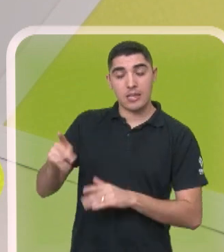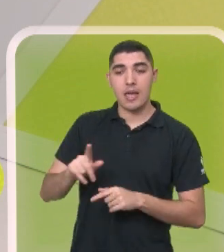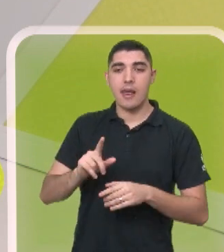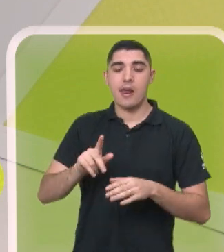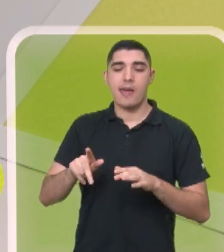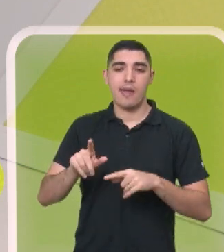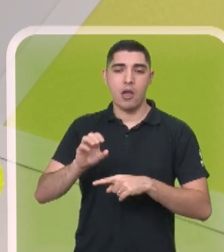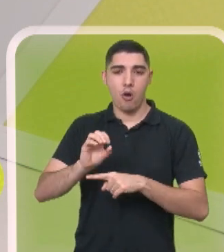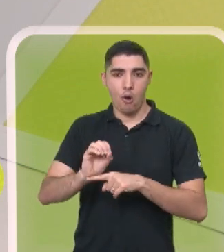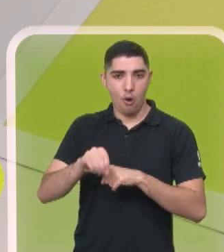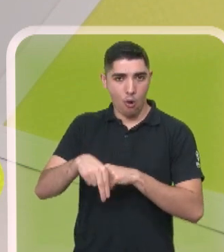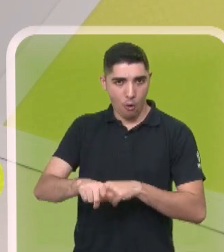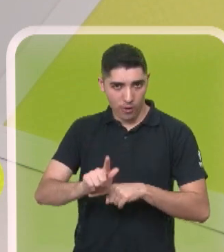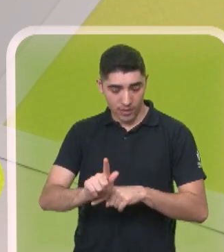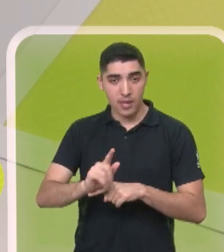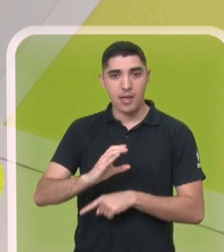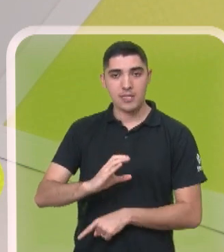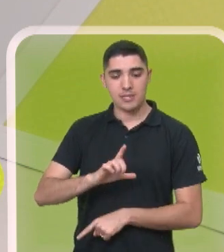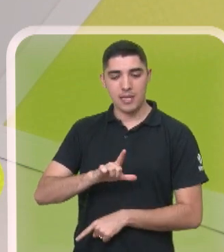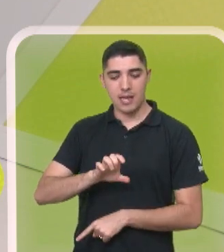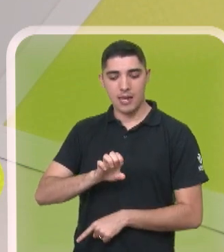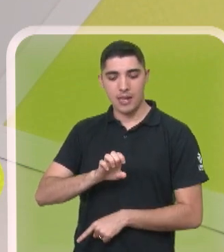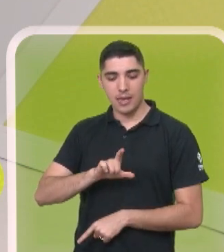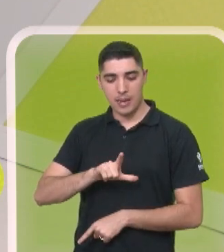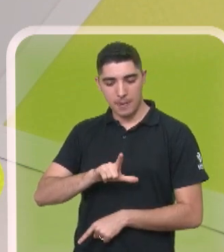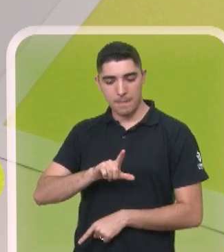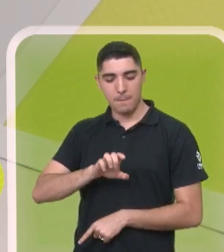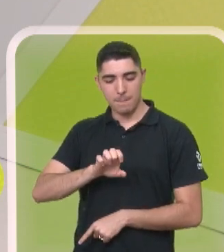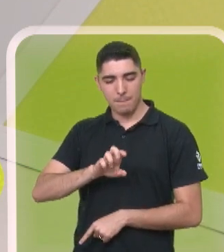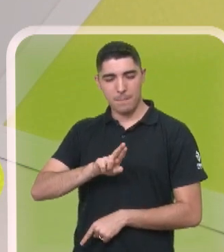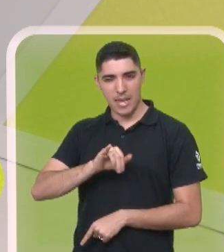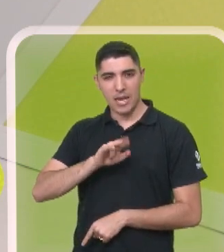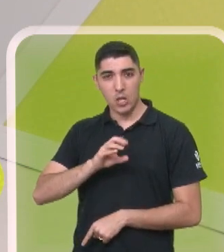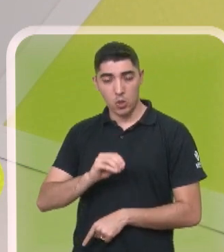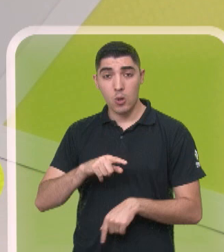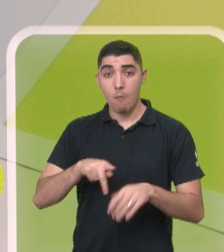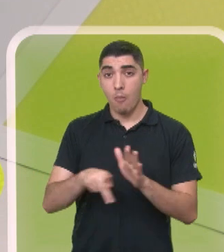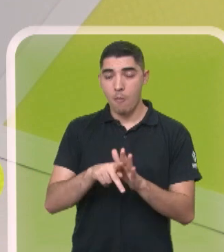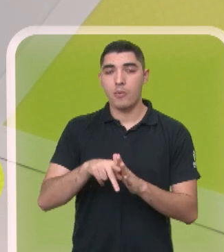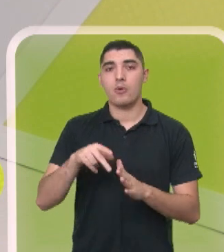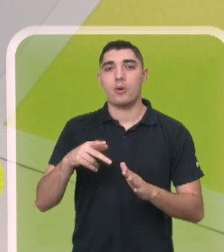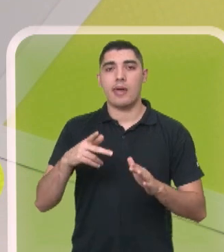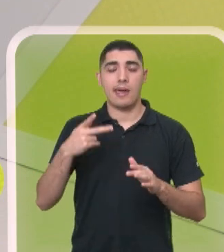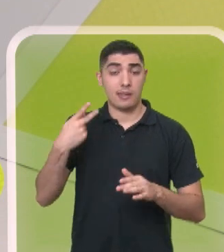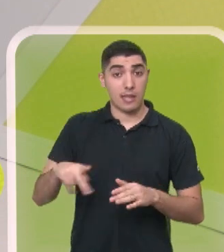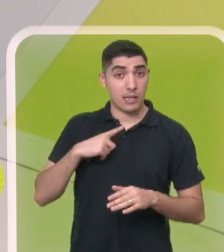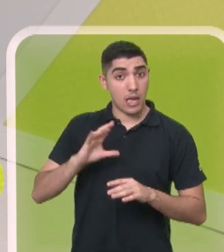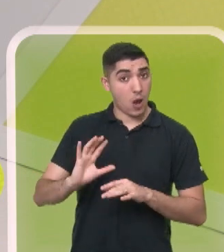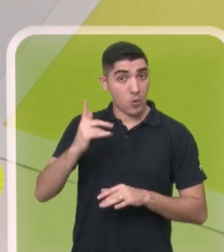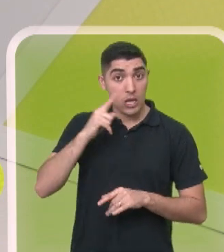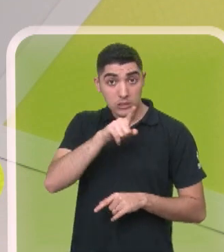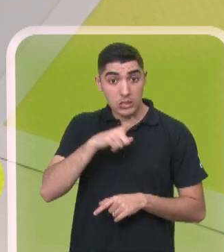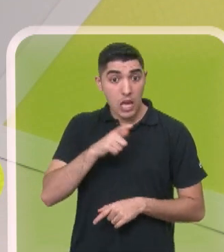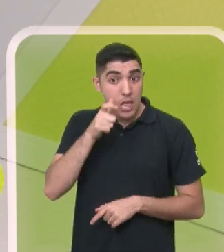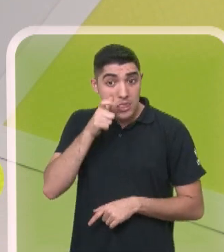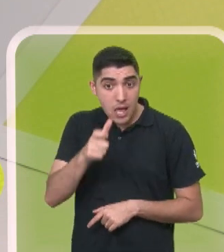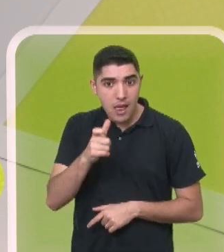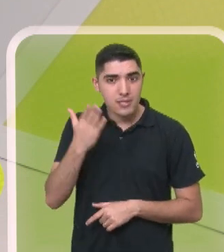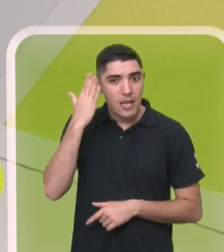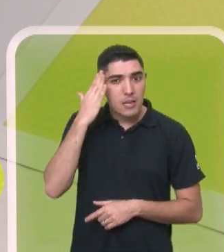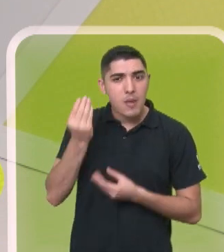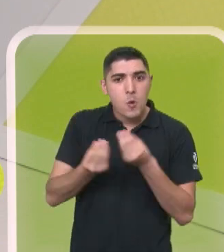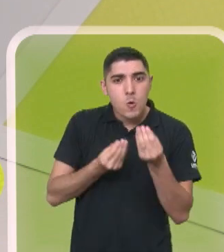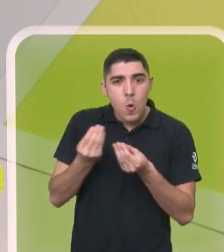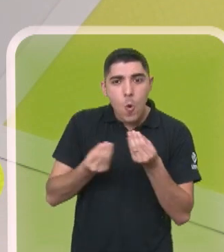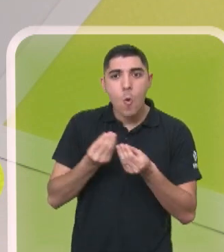Celebreiros, toda segunda, quarta e sexta, das 19 às 22 horas, e olha... quem se interessar em jogar, aprender